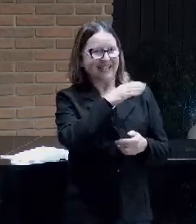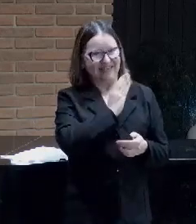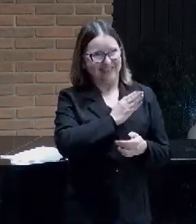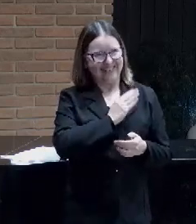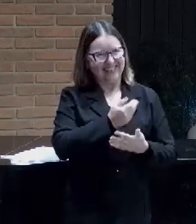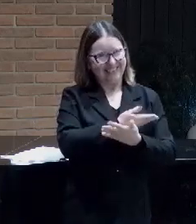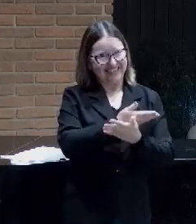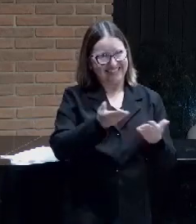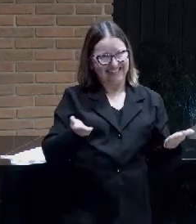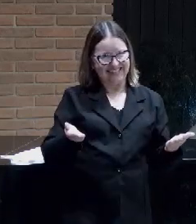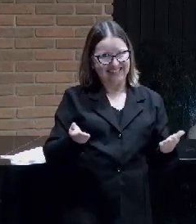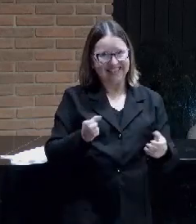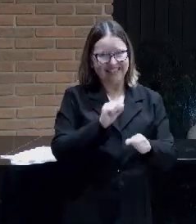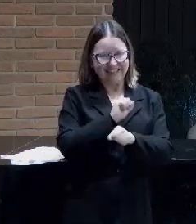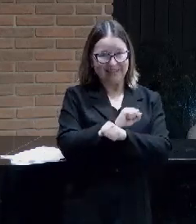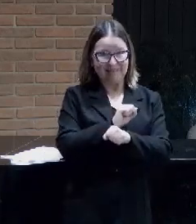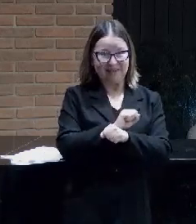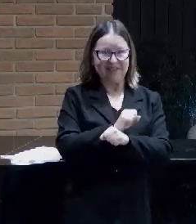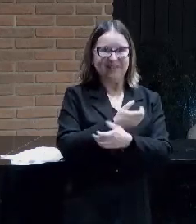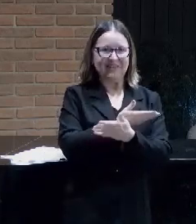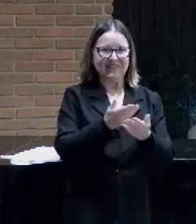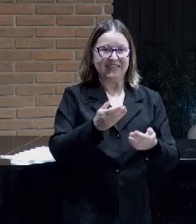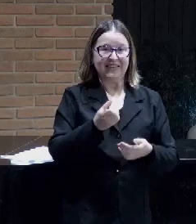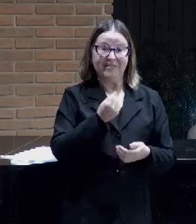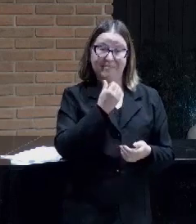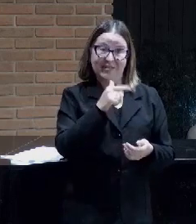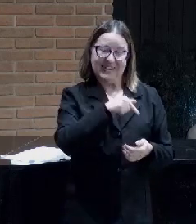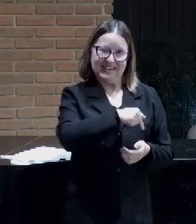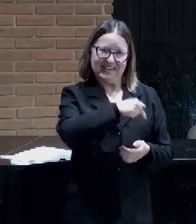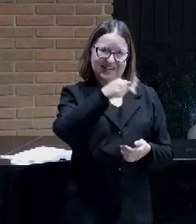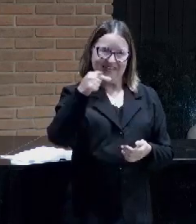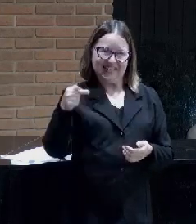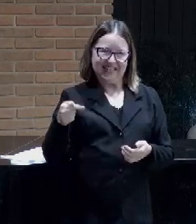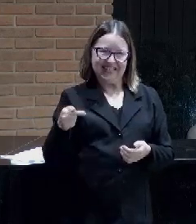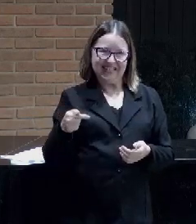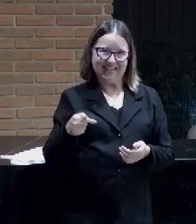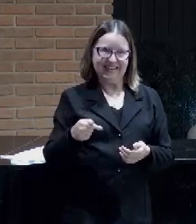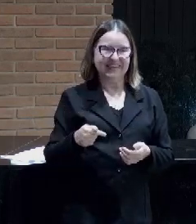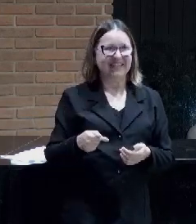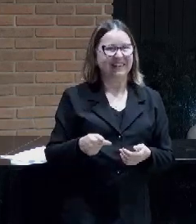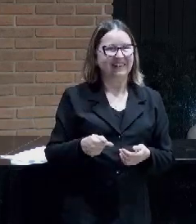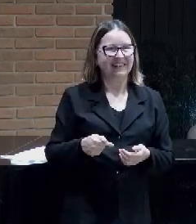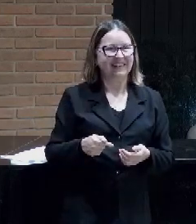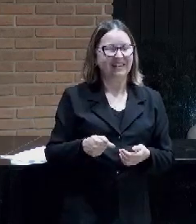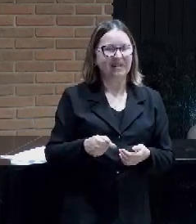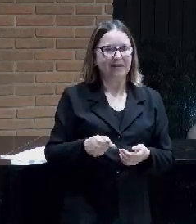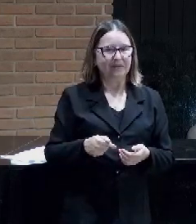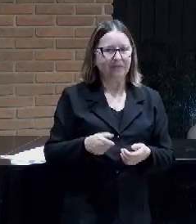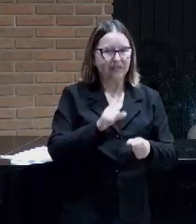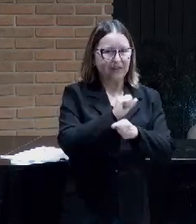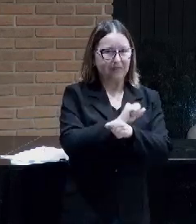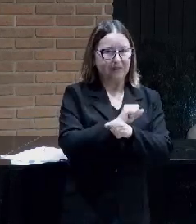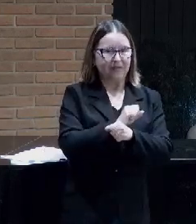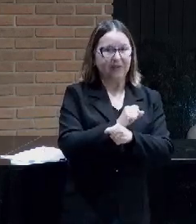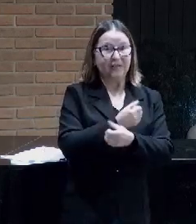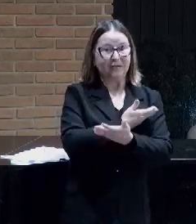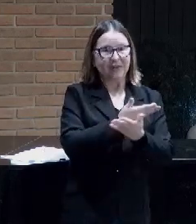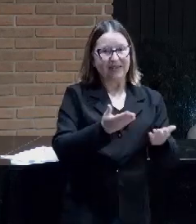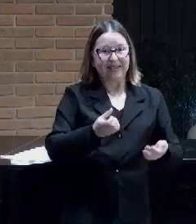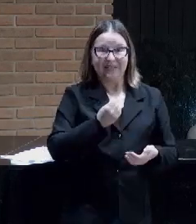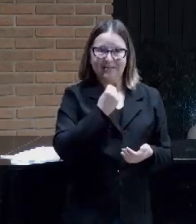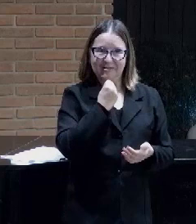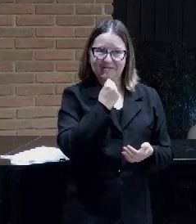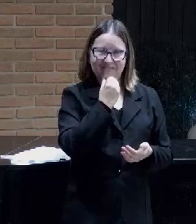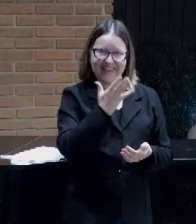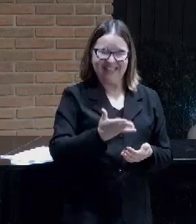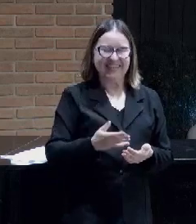Espero que vocês tenham tido uma boa semana. Espero que esse domingo de vocês esteja sendo bom, que vocês também estejam bem. Meus irmãos, nós